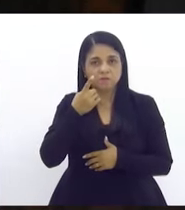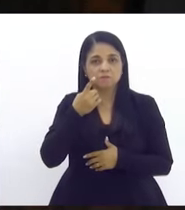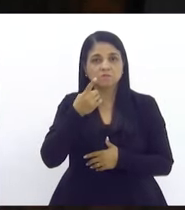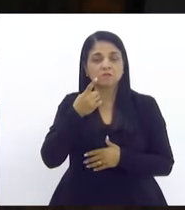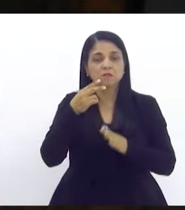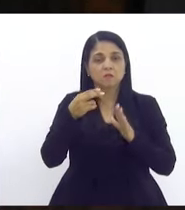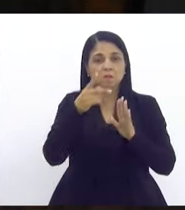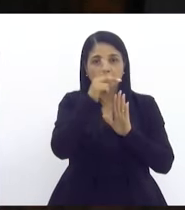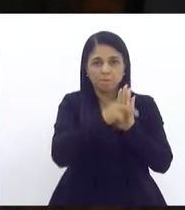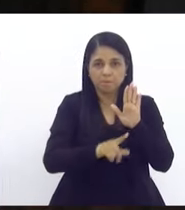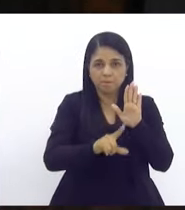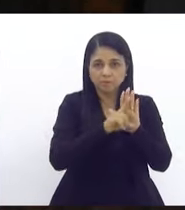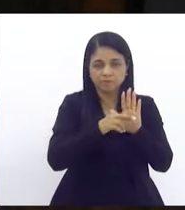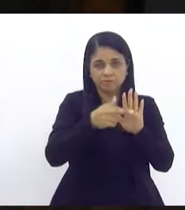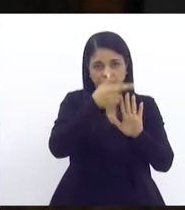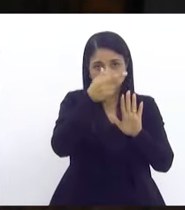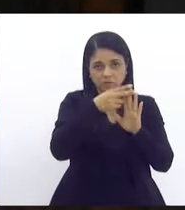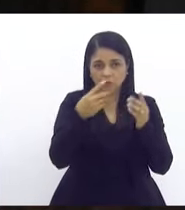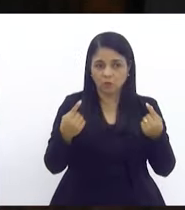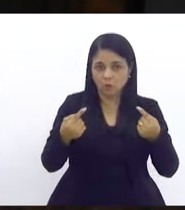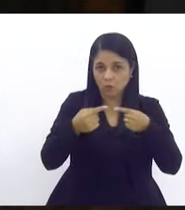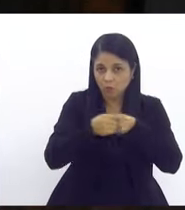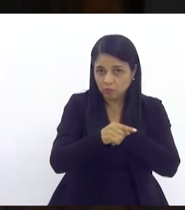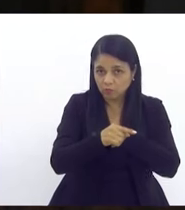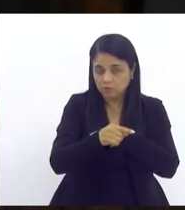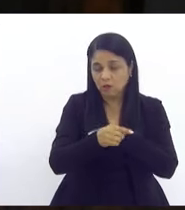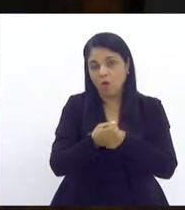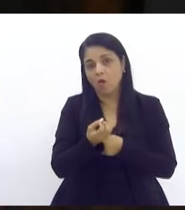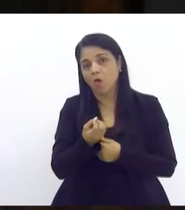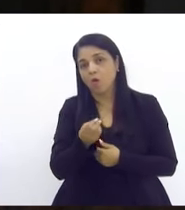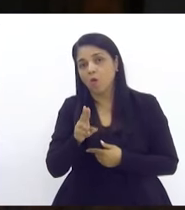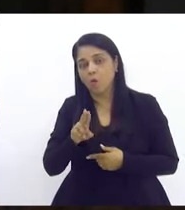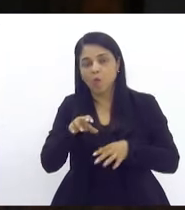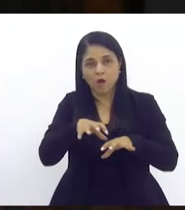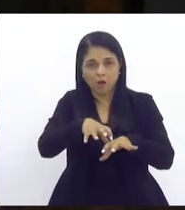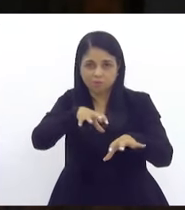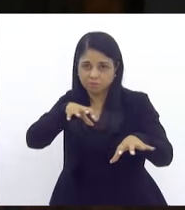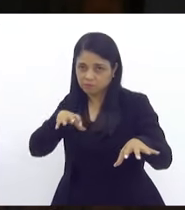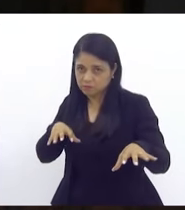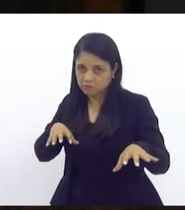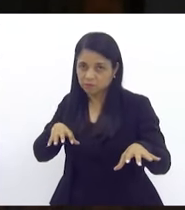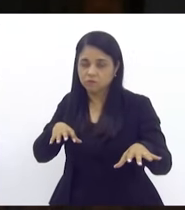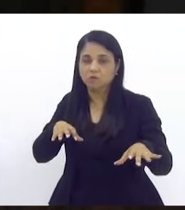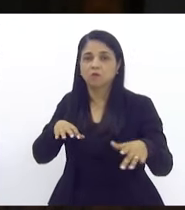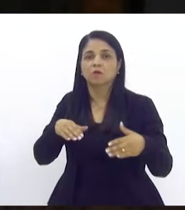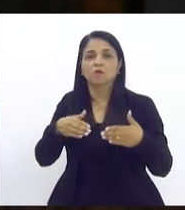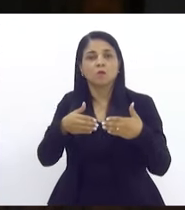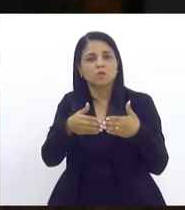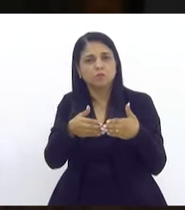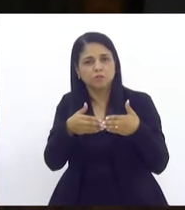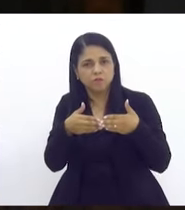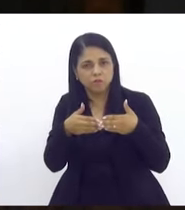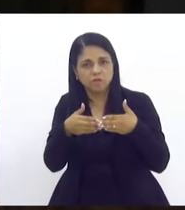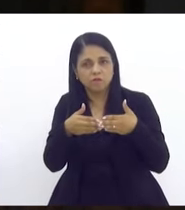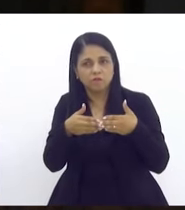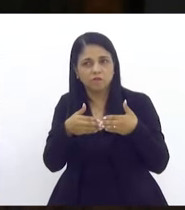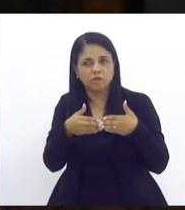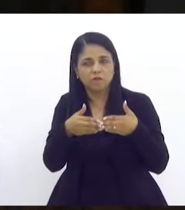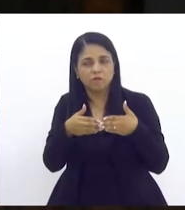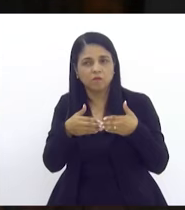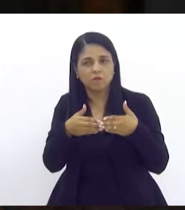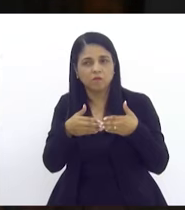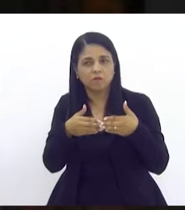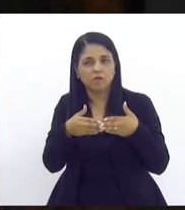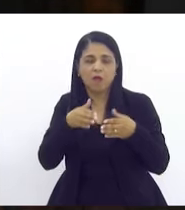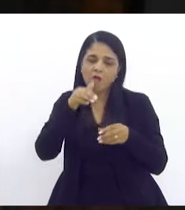de resolução contrário ou abstenção, que, por favor, só se limite